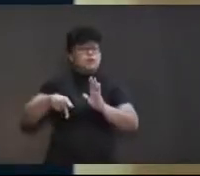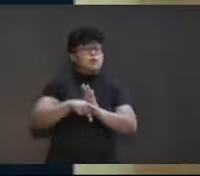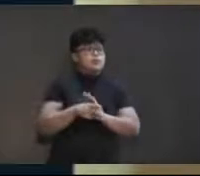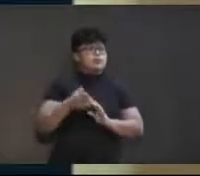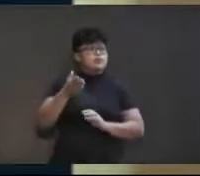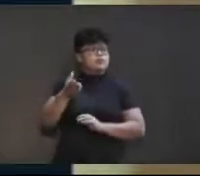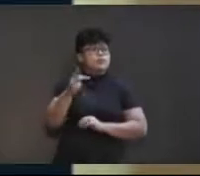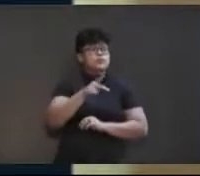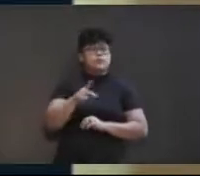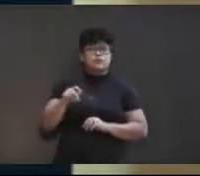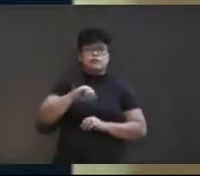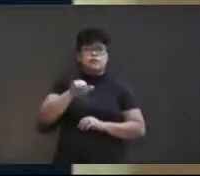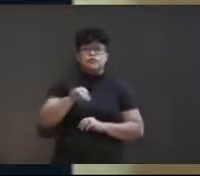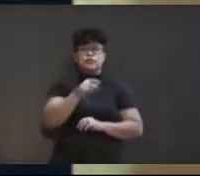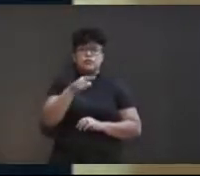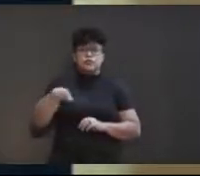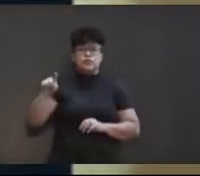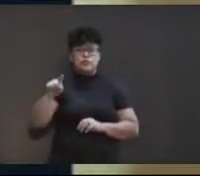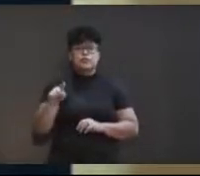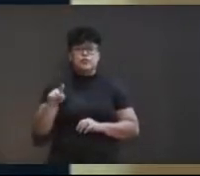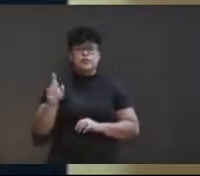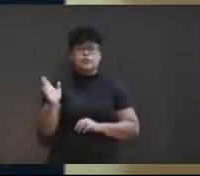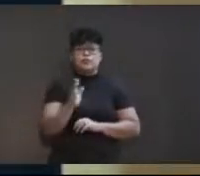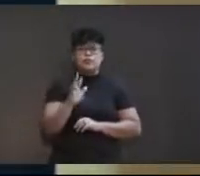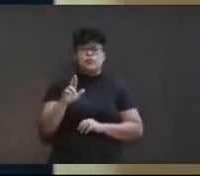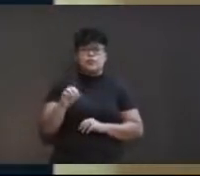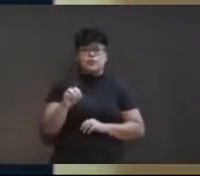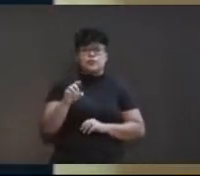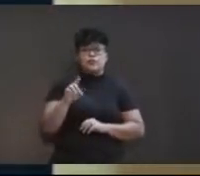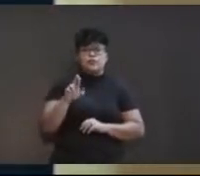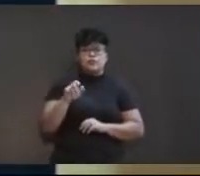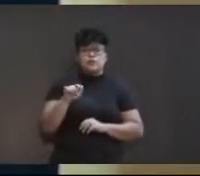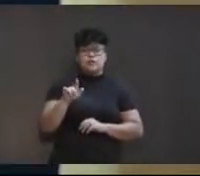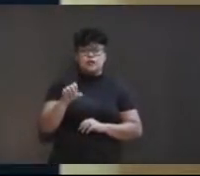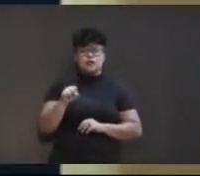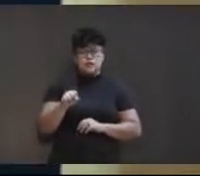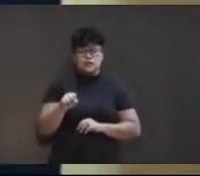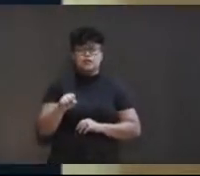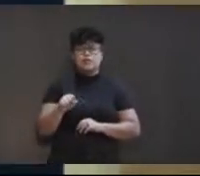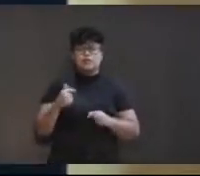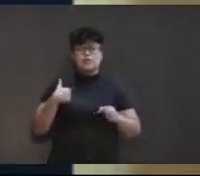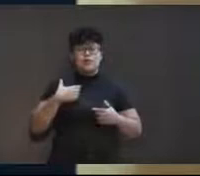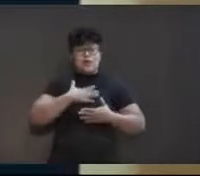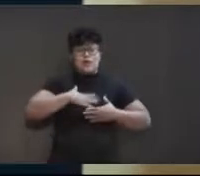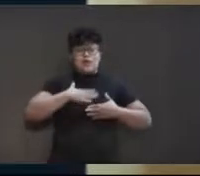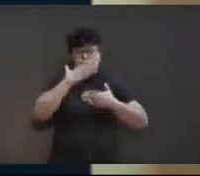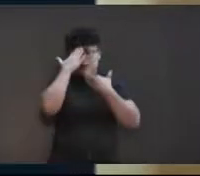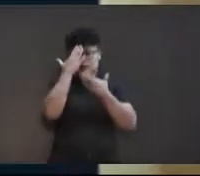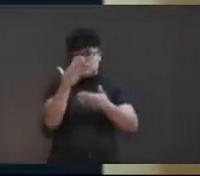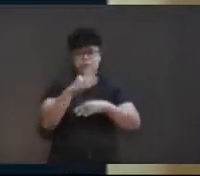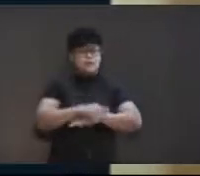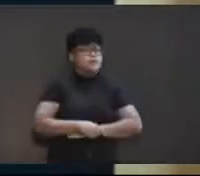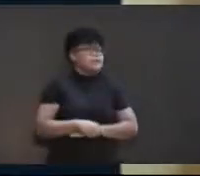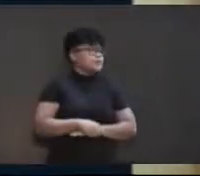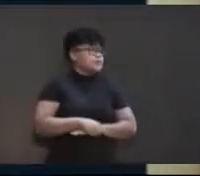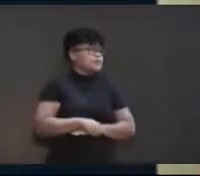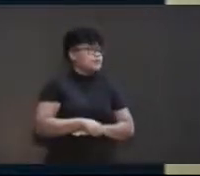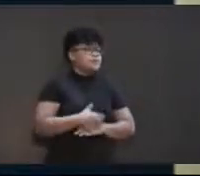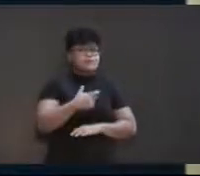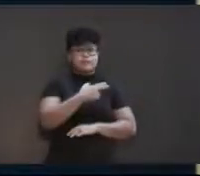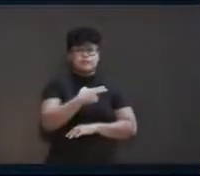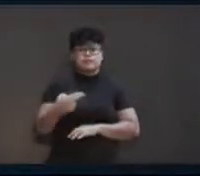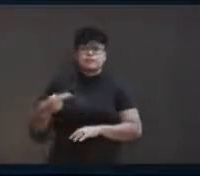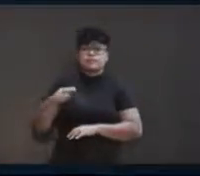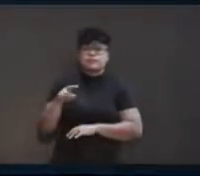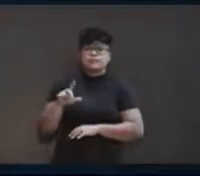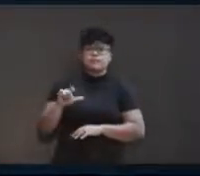João Rodrigues meu um profundo agradecimento por toda atenção eu sou Liliane